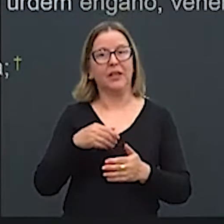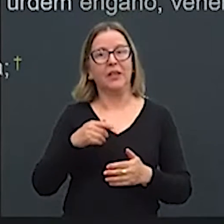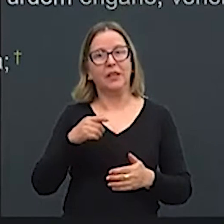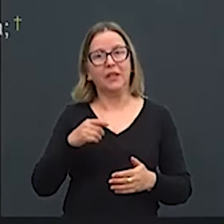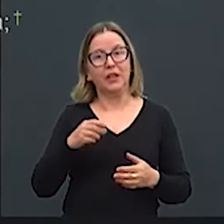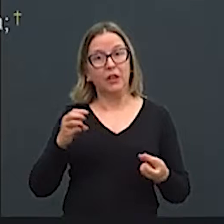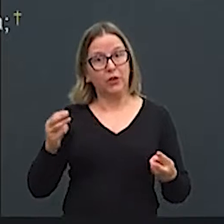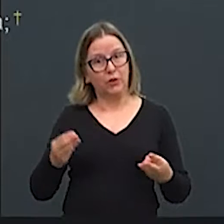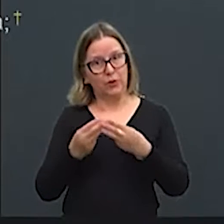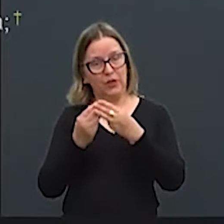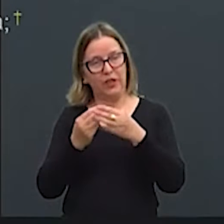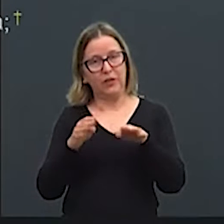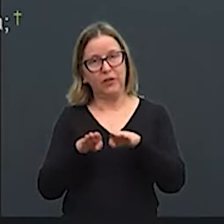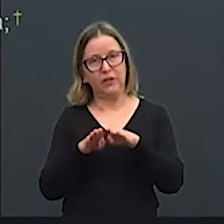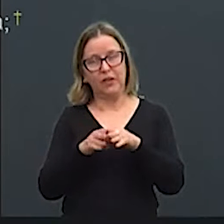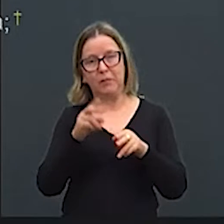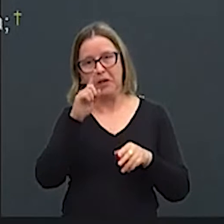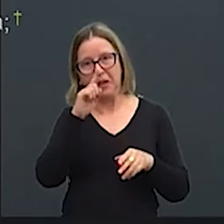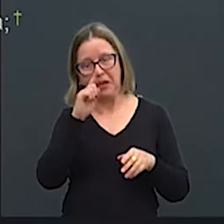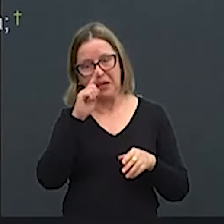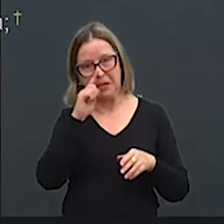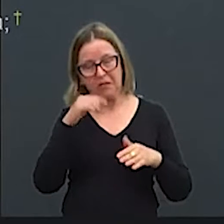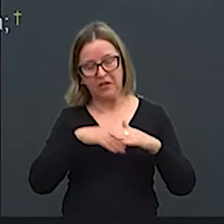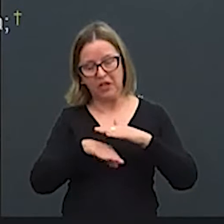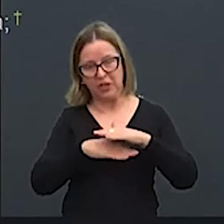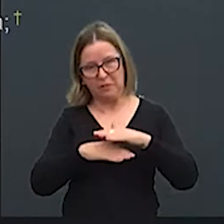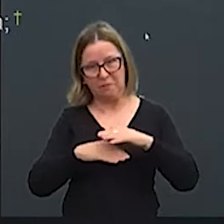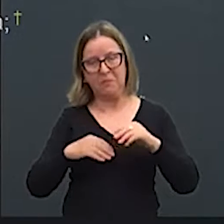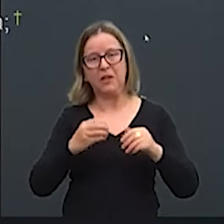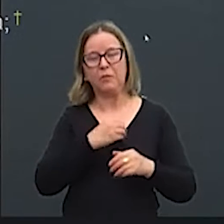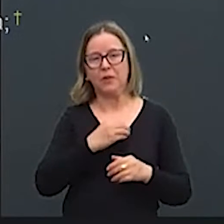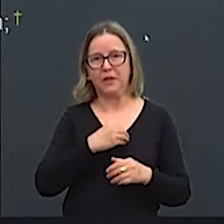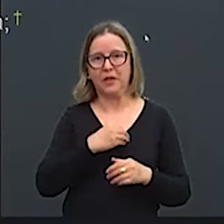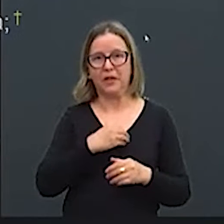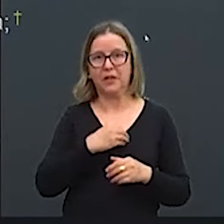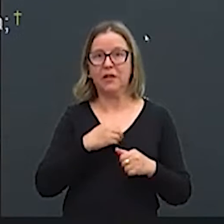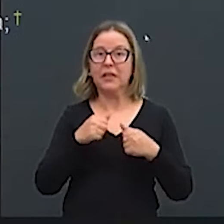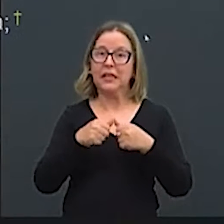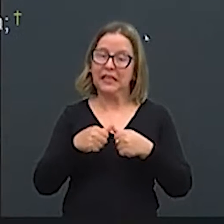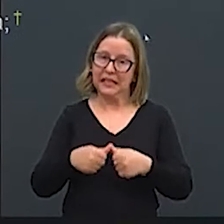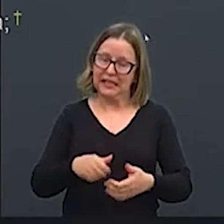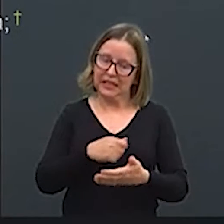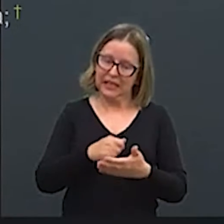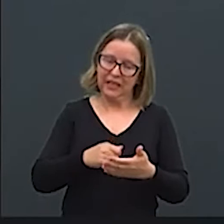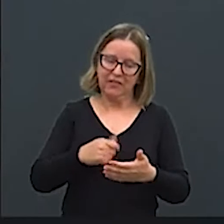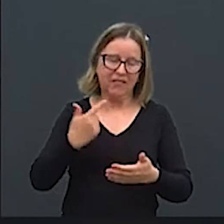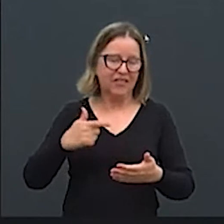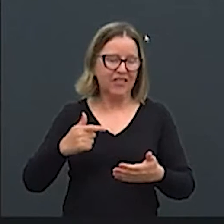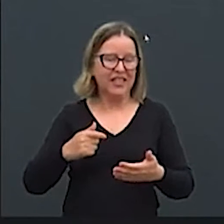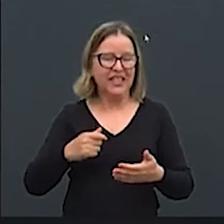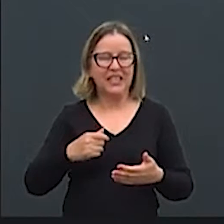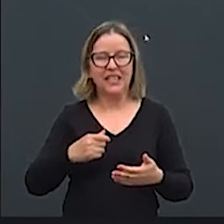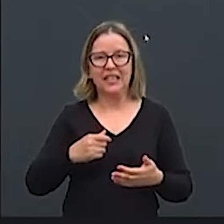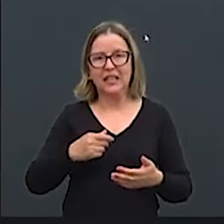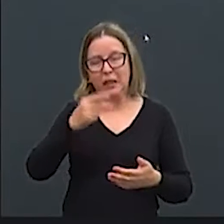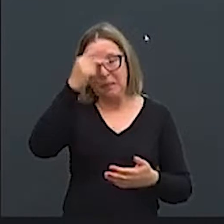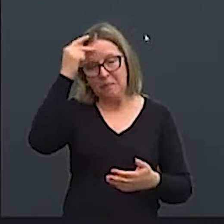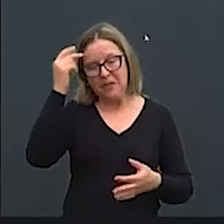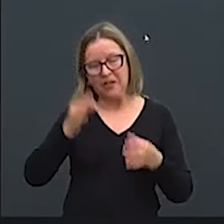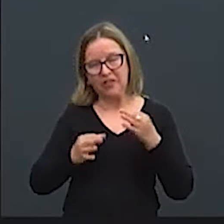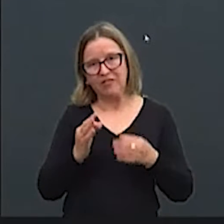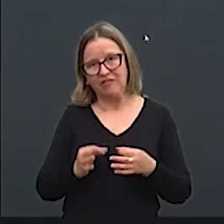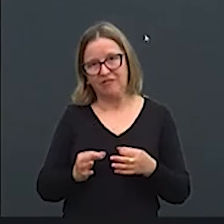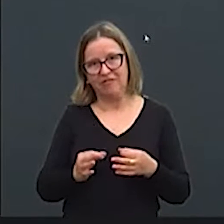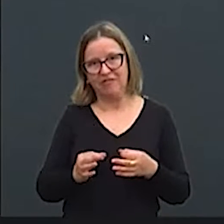debaixo do pecado. Como está escrito, não há justo, nenhum sequer. Não há quem entenda, não há